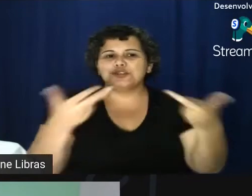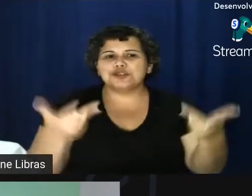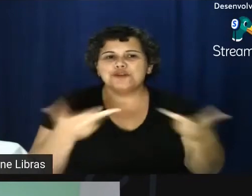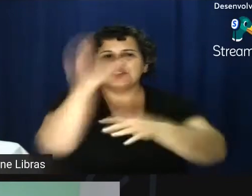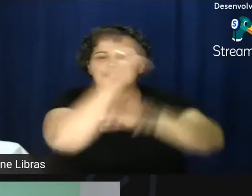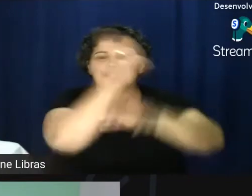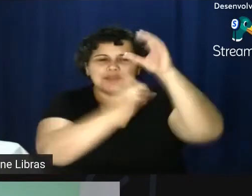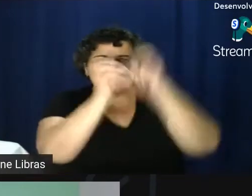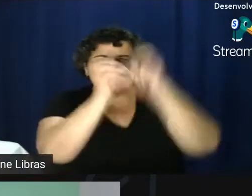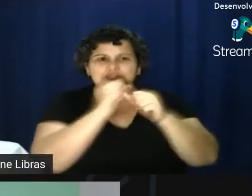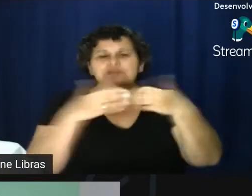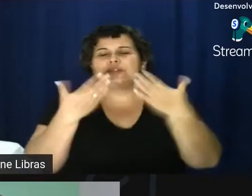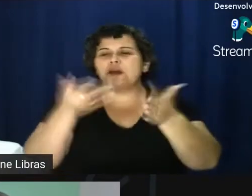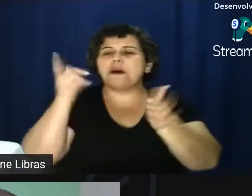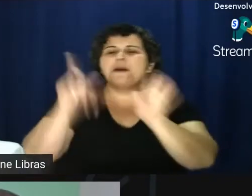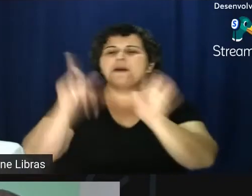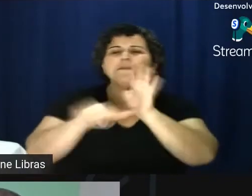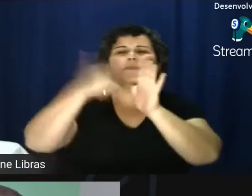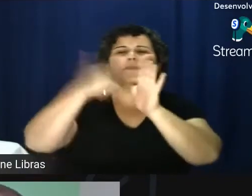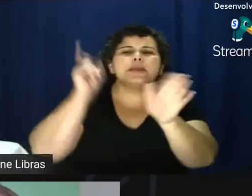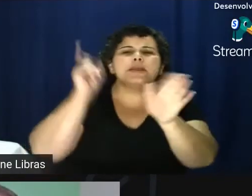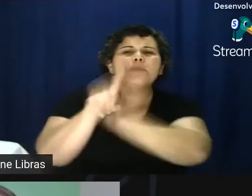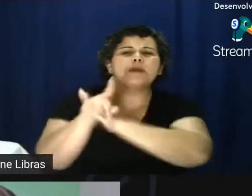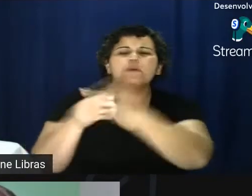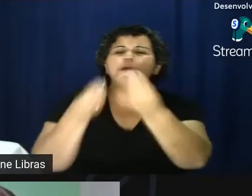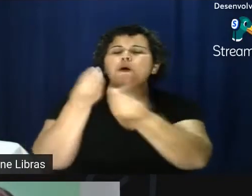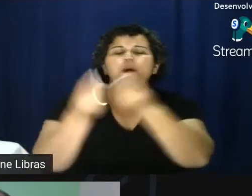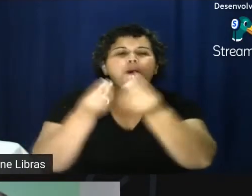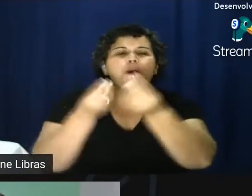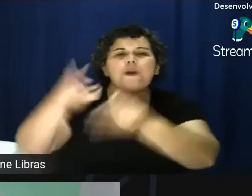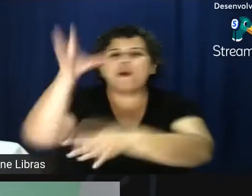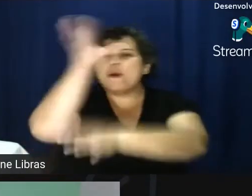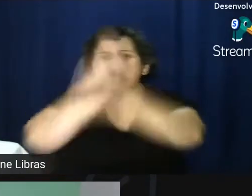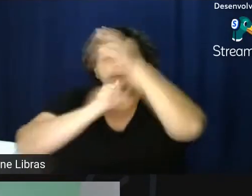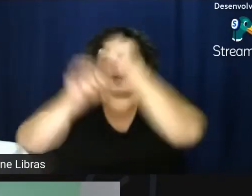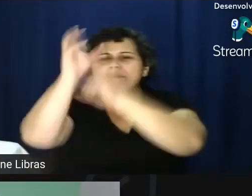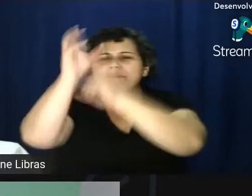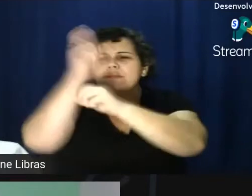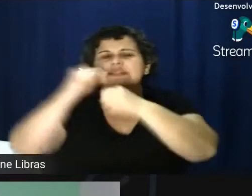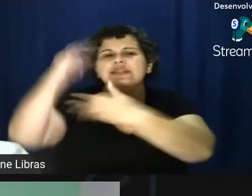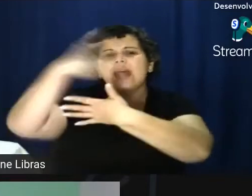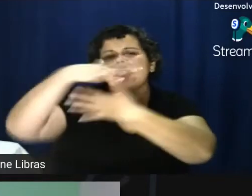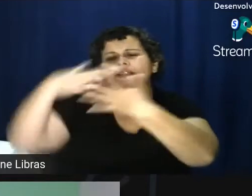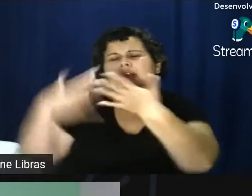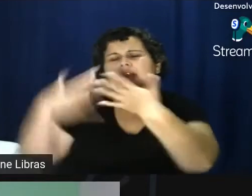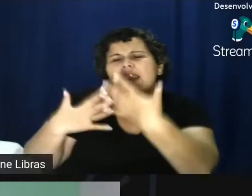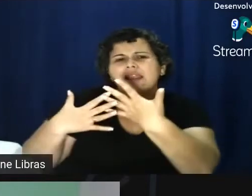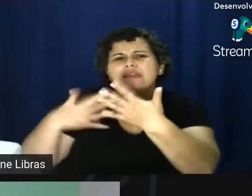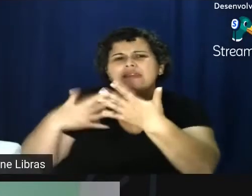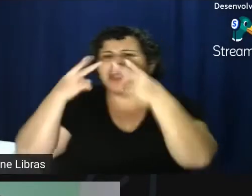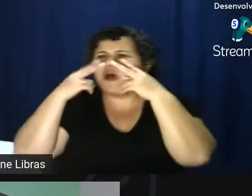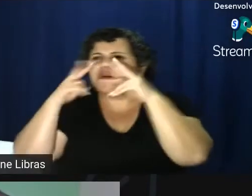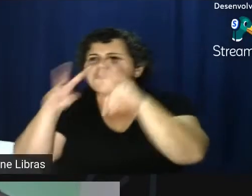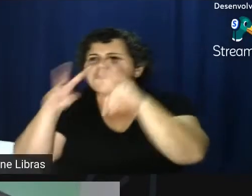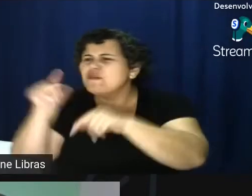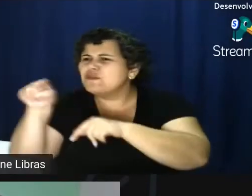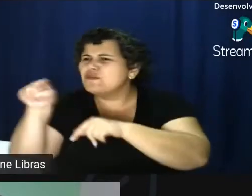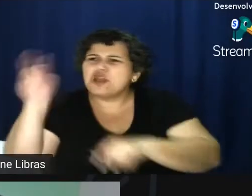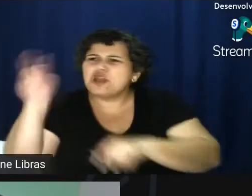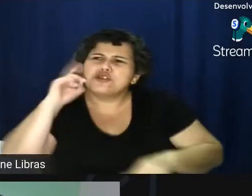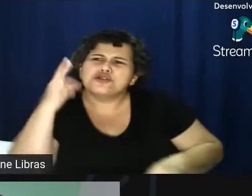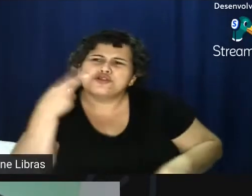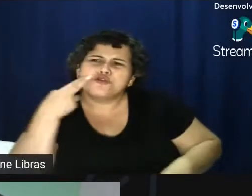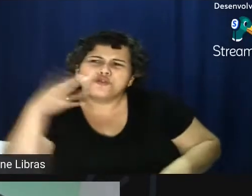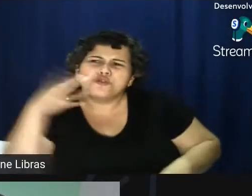como que foi o seu aprendizado, assim, de Libras, né? Talvez muitas pessoas que te veem até confundem. Será que essa moça é surda? Será que é ouvinte? Só vejo conversando